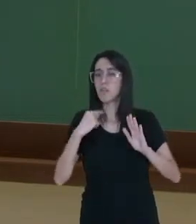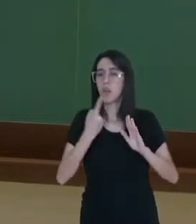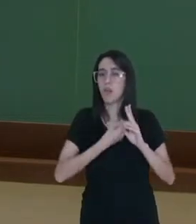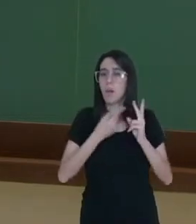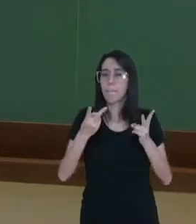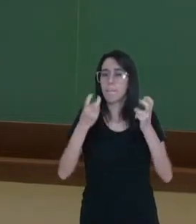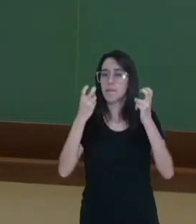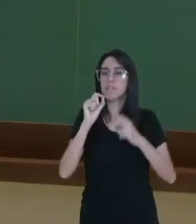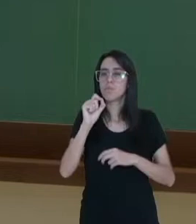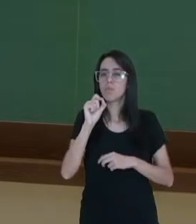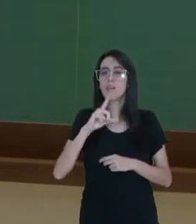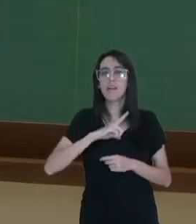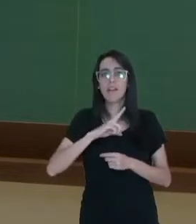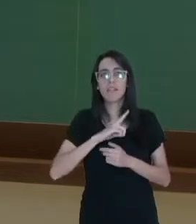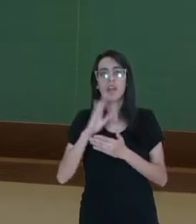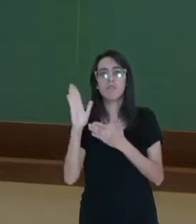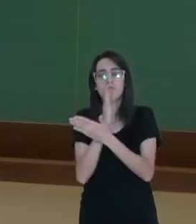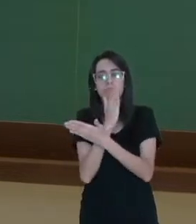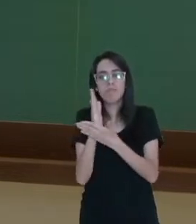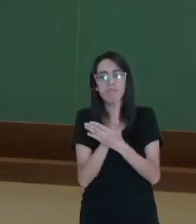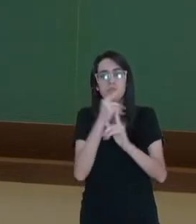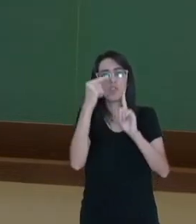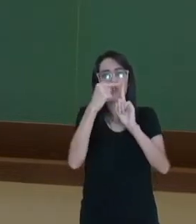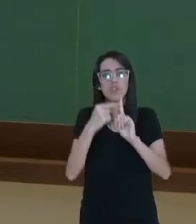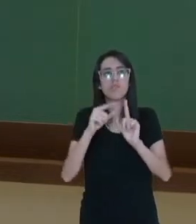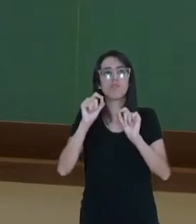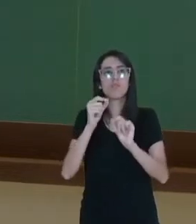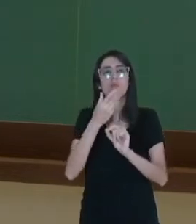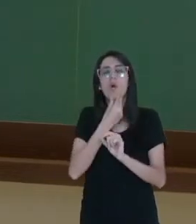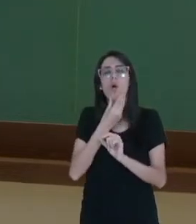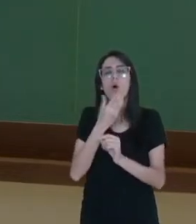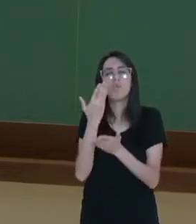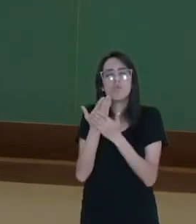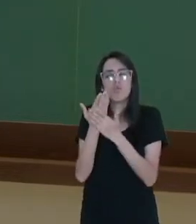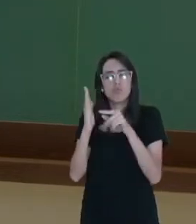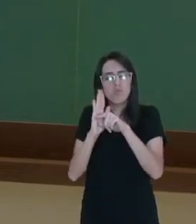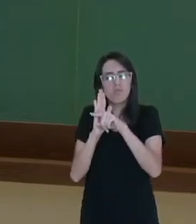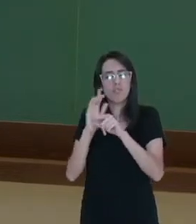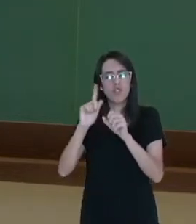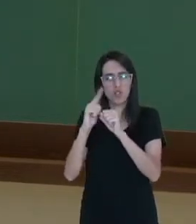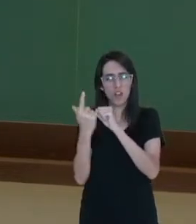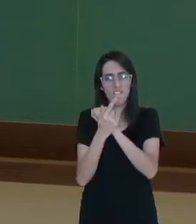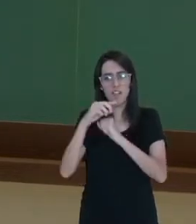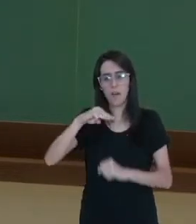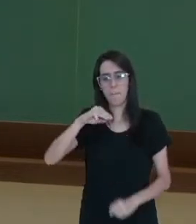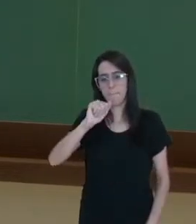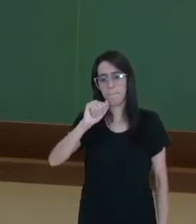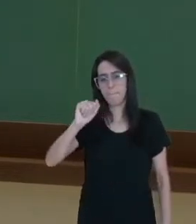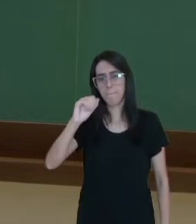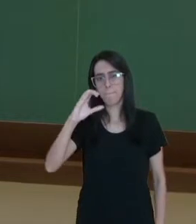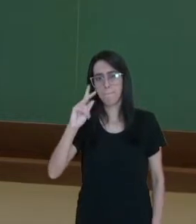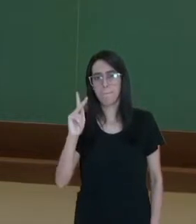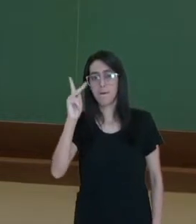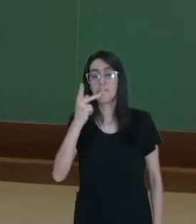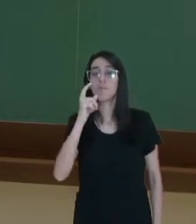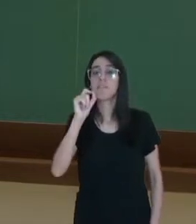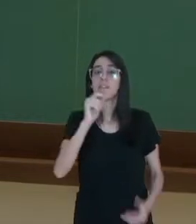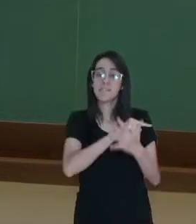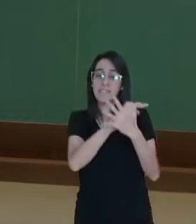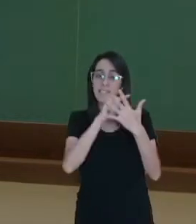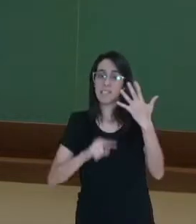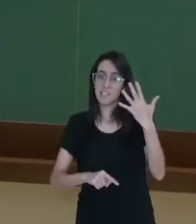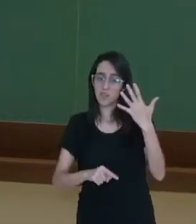ele foi classificado, segundo Reinhard Mach, em 5 unidades de relevo, 5